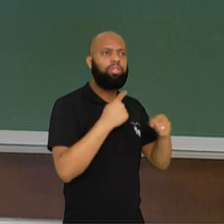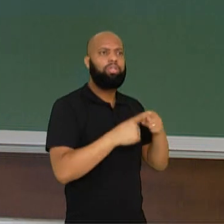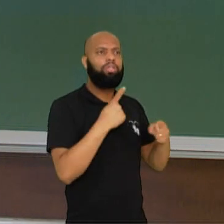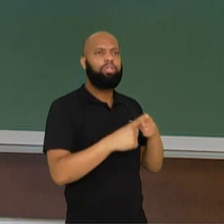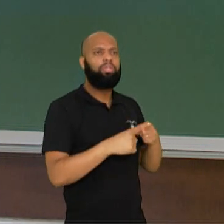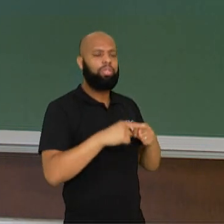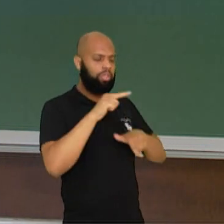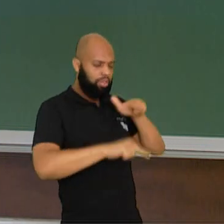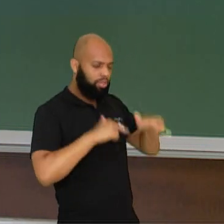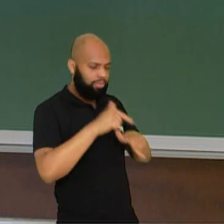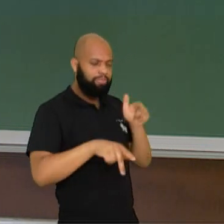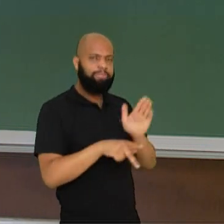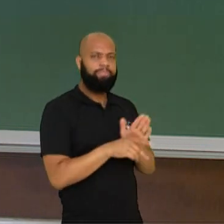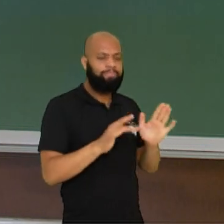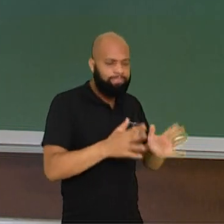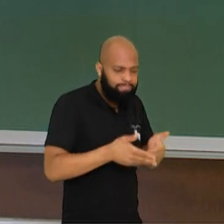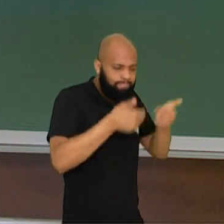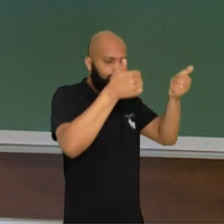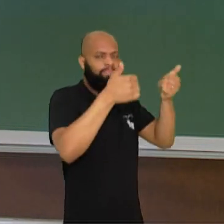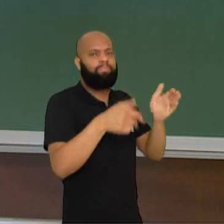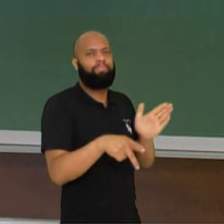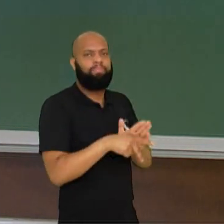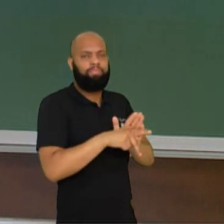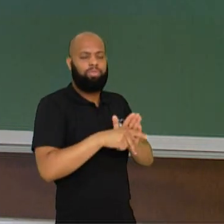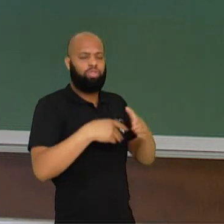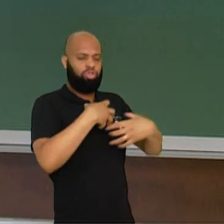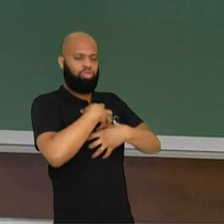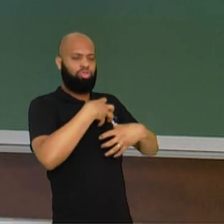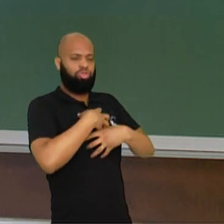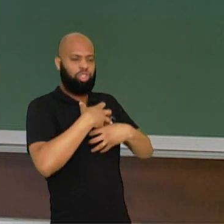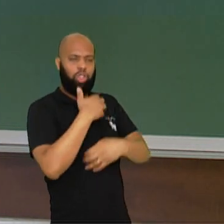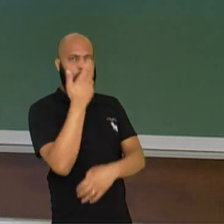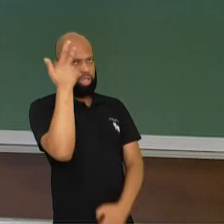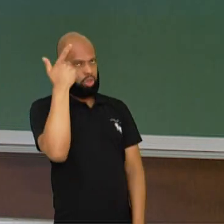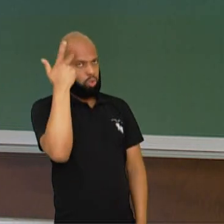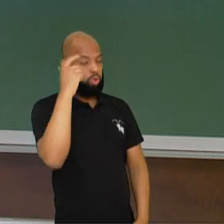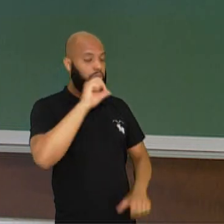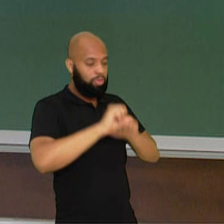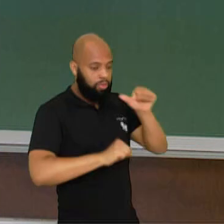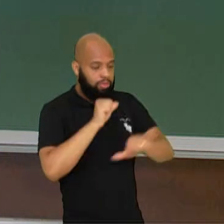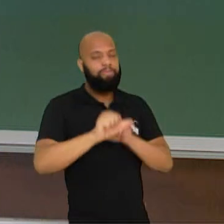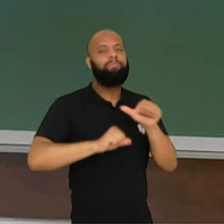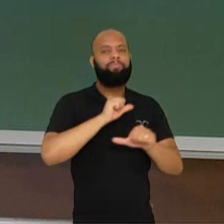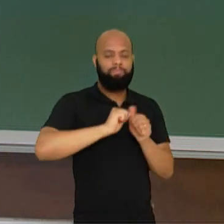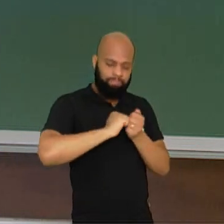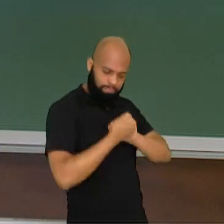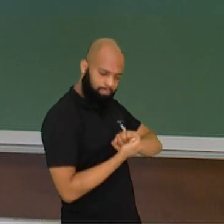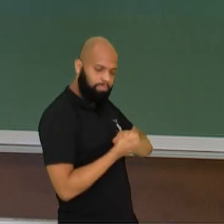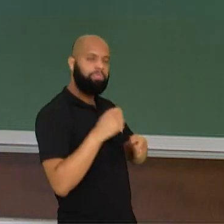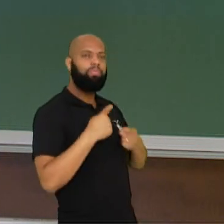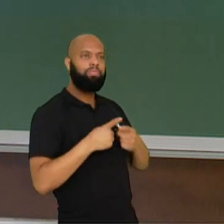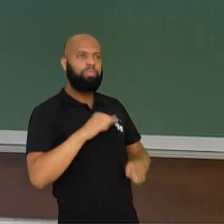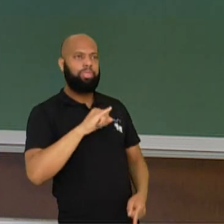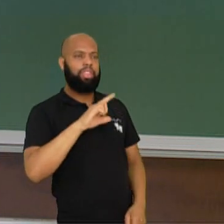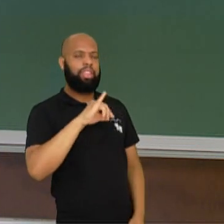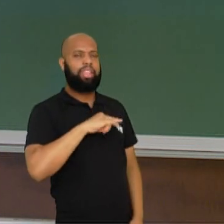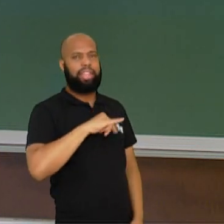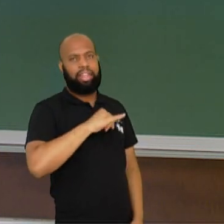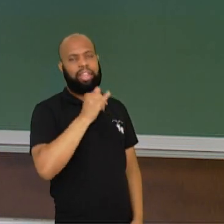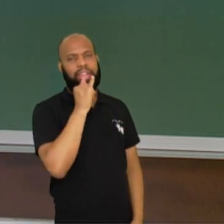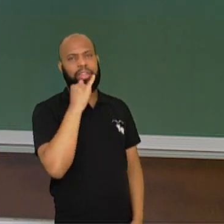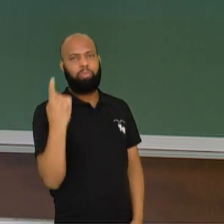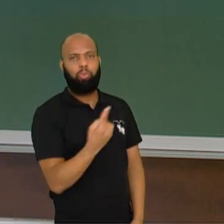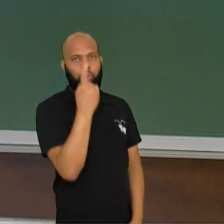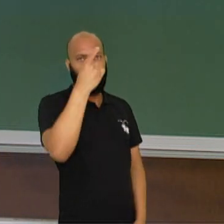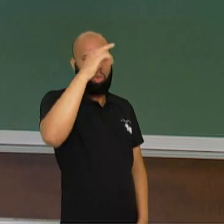para aprimorar a sua natureza. Ele se transforma, ele se modifica. Se a gente é baixinho, assim como a